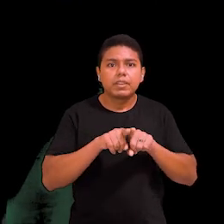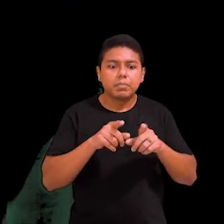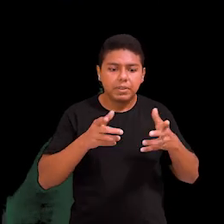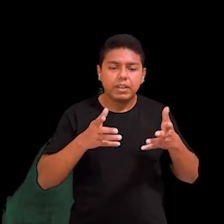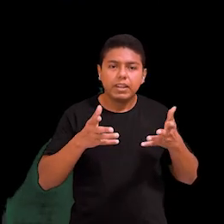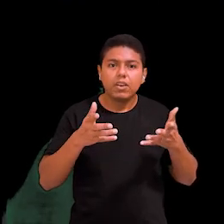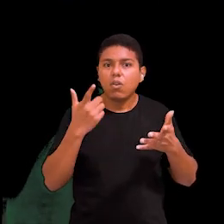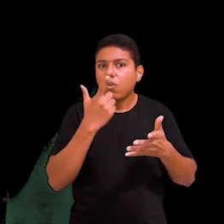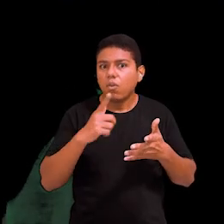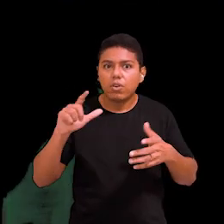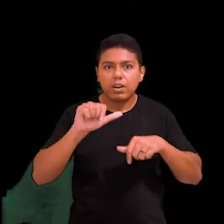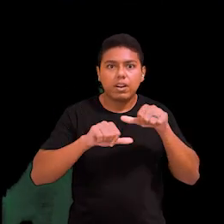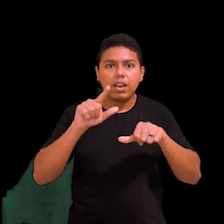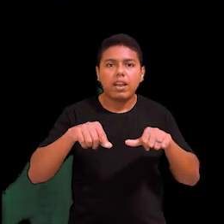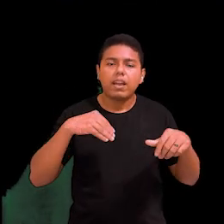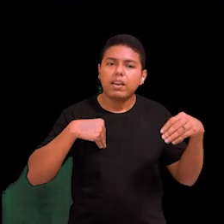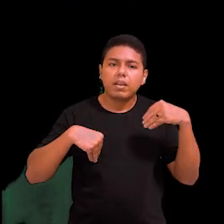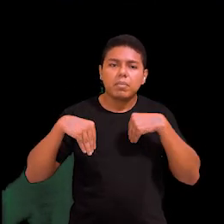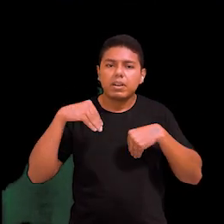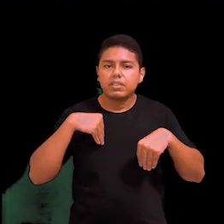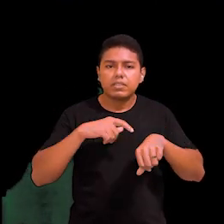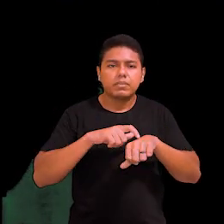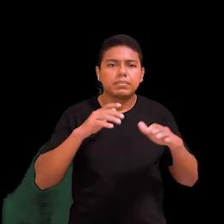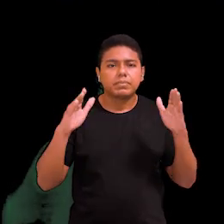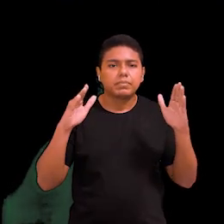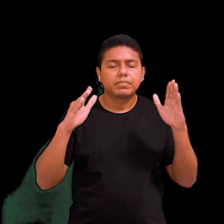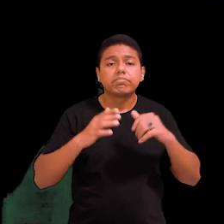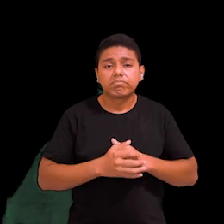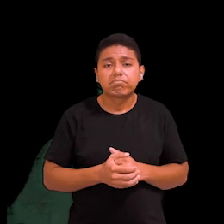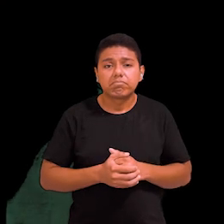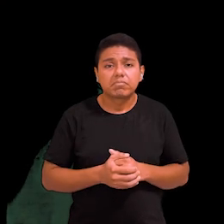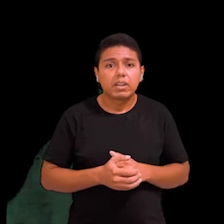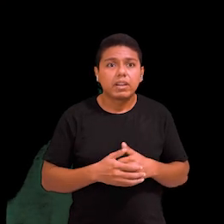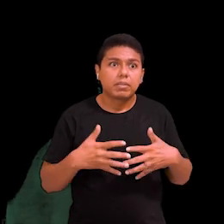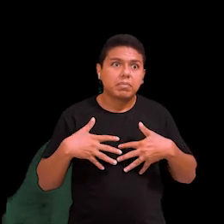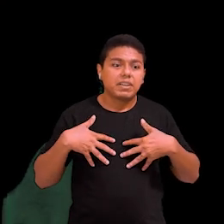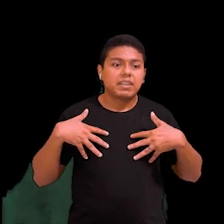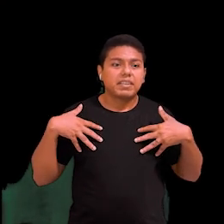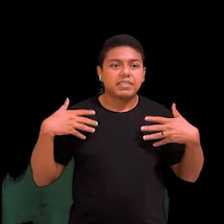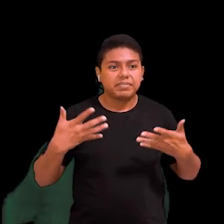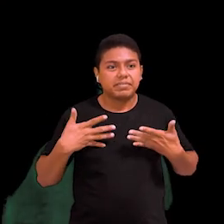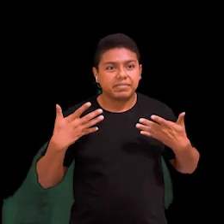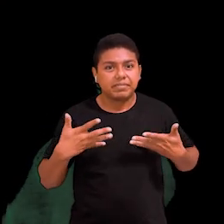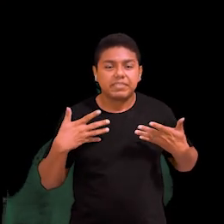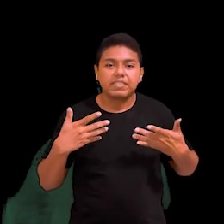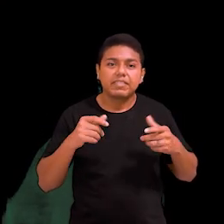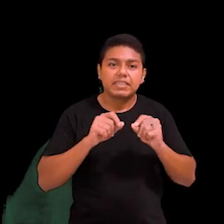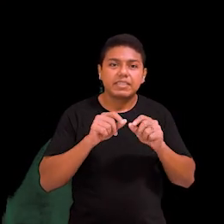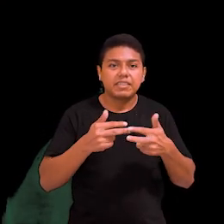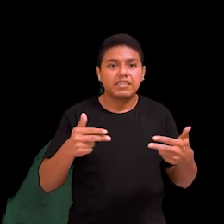Uma outra alteração é a depressão puerperal, que é caracterizada pela perda de interesse